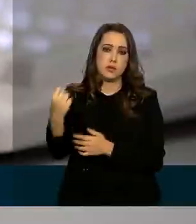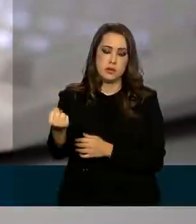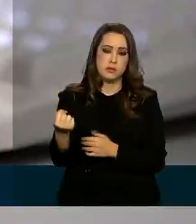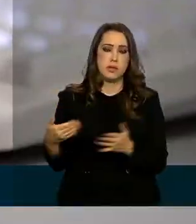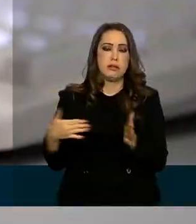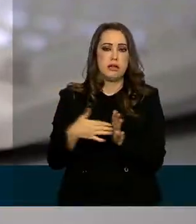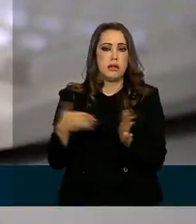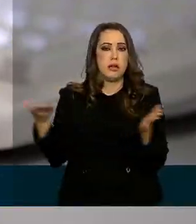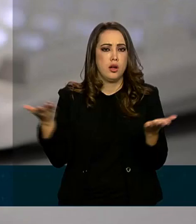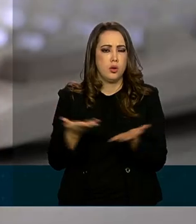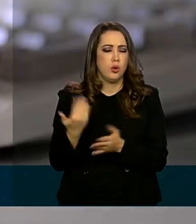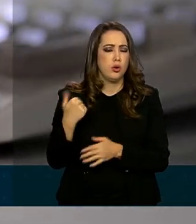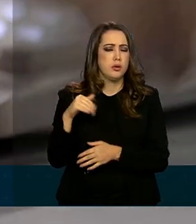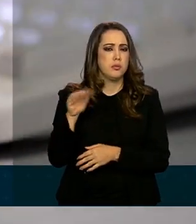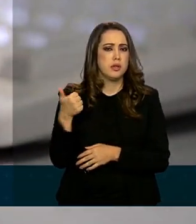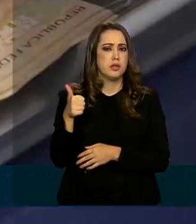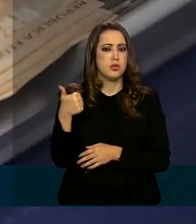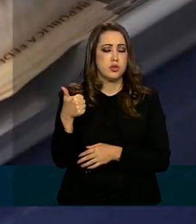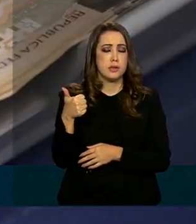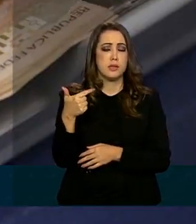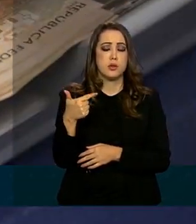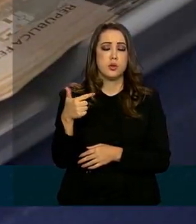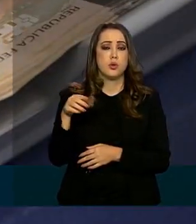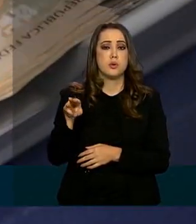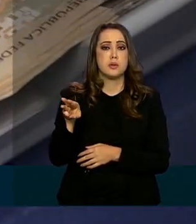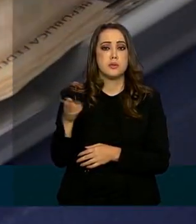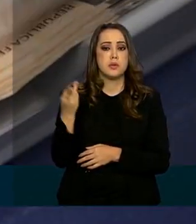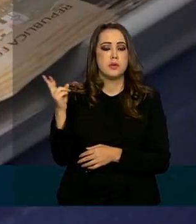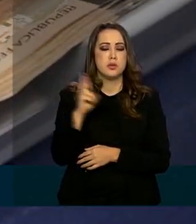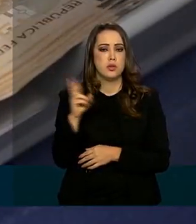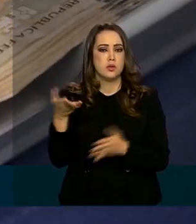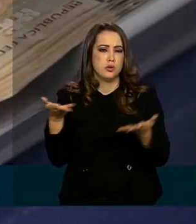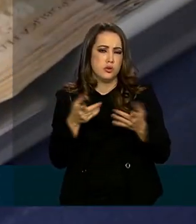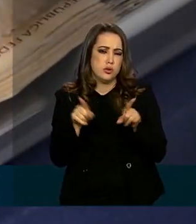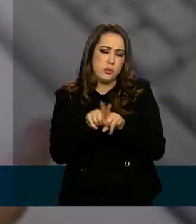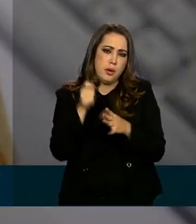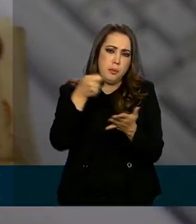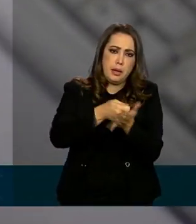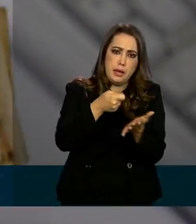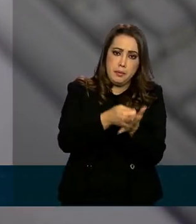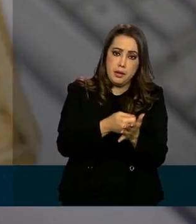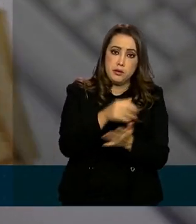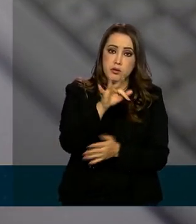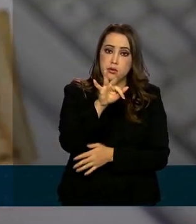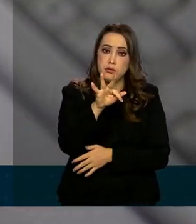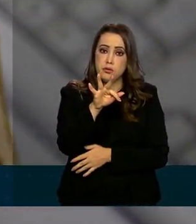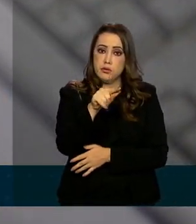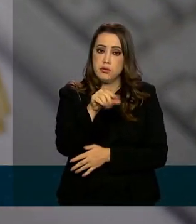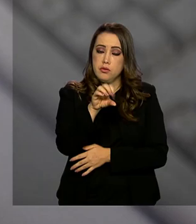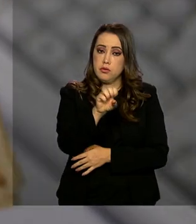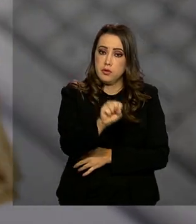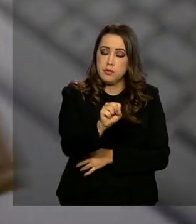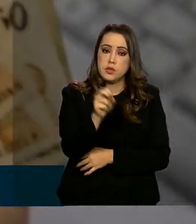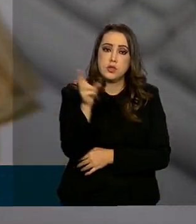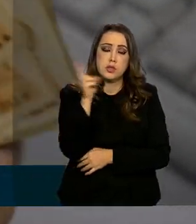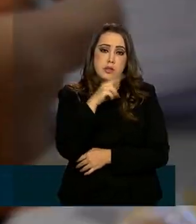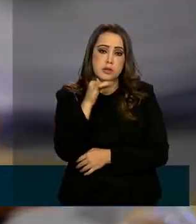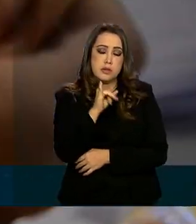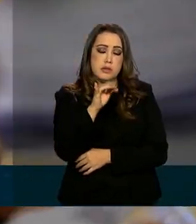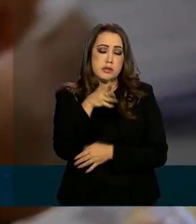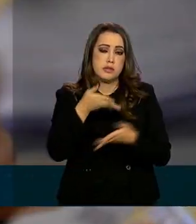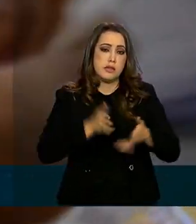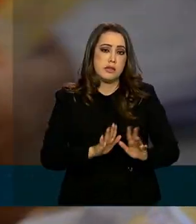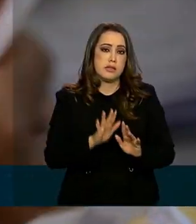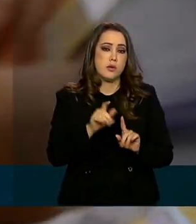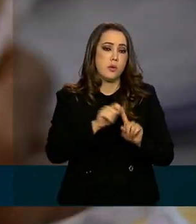já pagou mais de R 112 bilhões. E hoje, também vai ser acreditada a parcela do FGTS emergencial para quem nasceu no